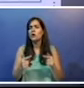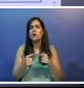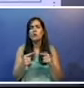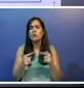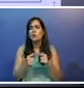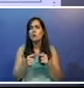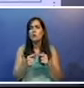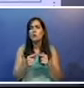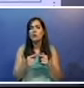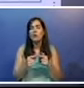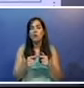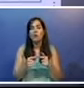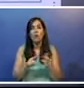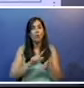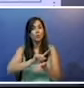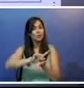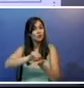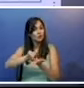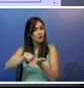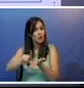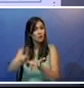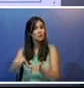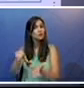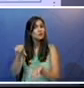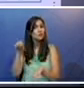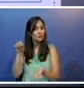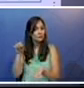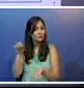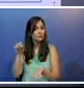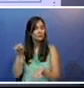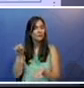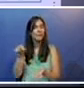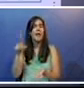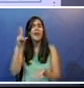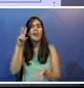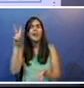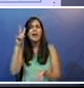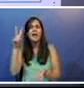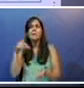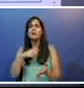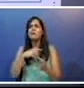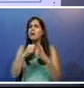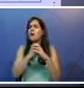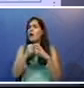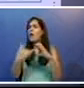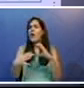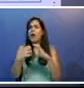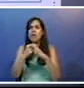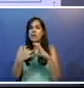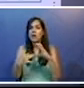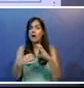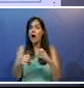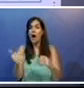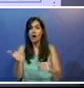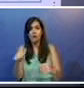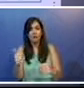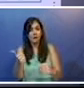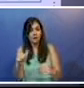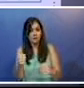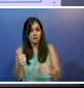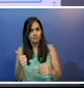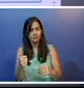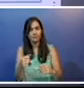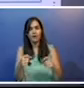gênero textual que escolheu. Por isso, lembre-se de suas principais características e avalie os aspectos a